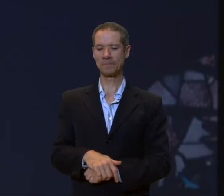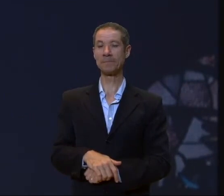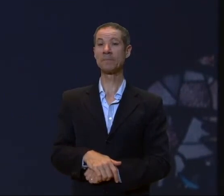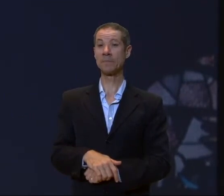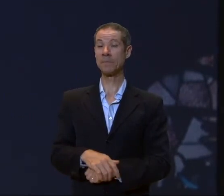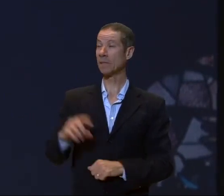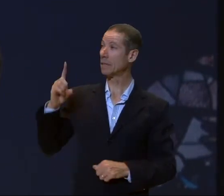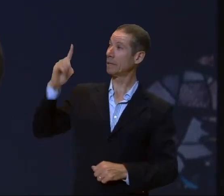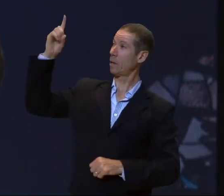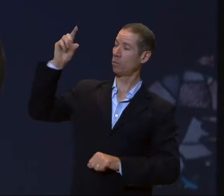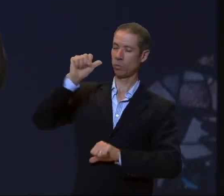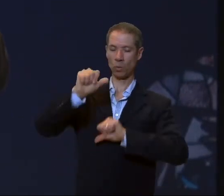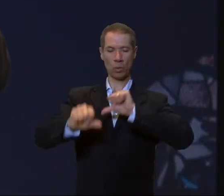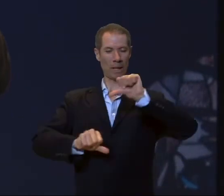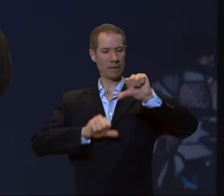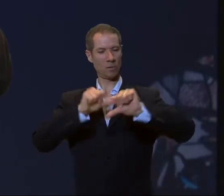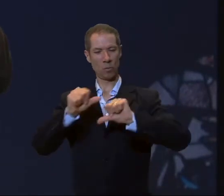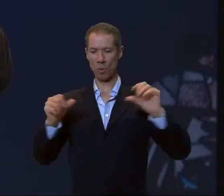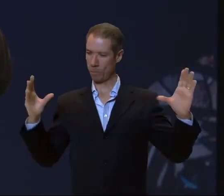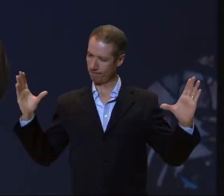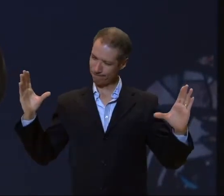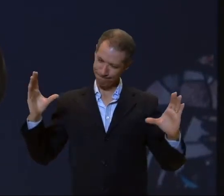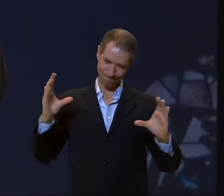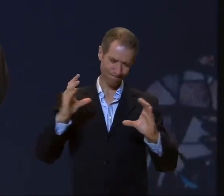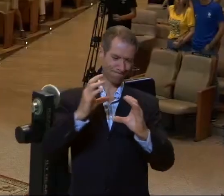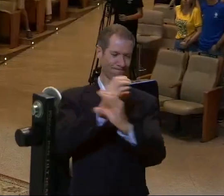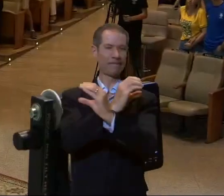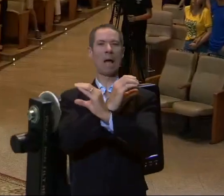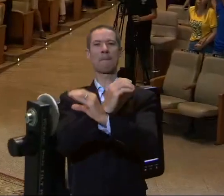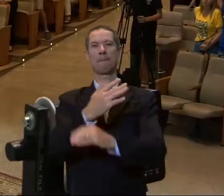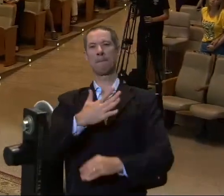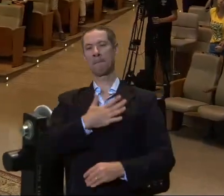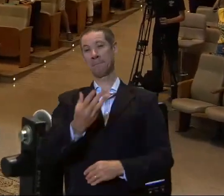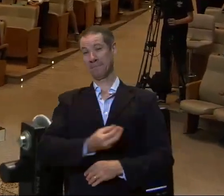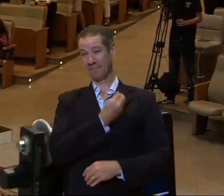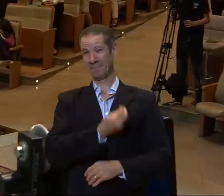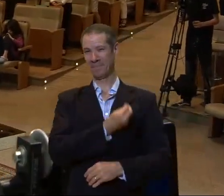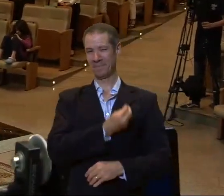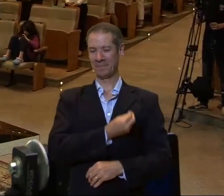Deus transformou completamente a minha vida.